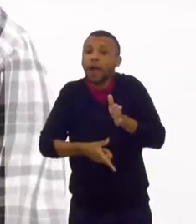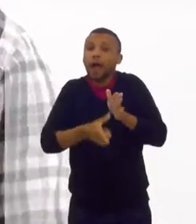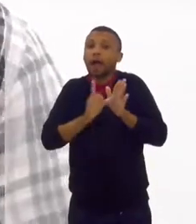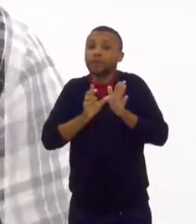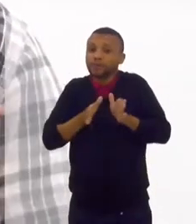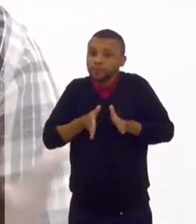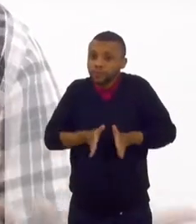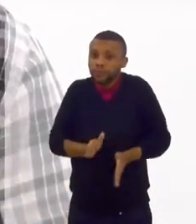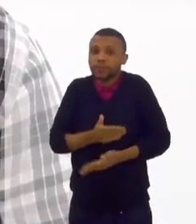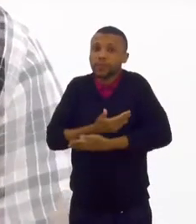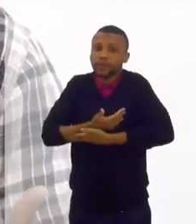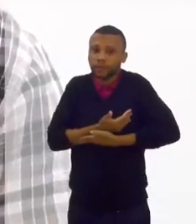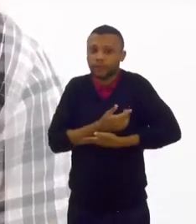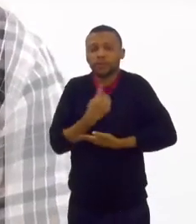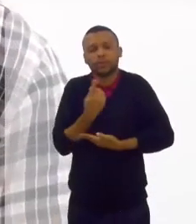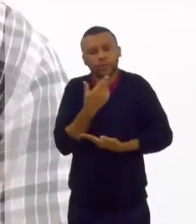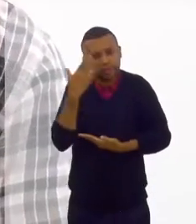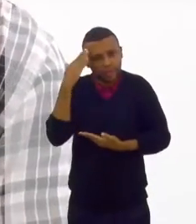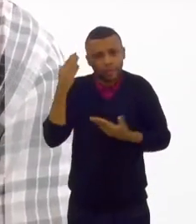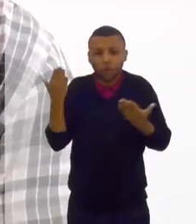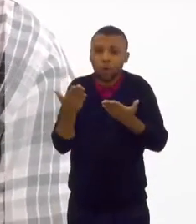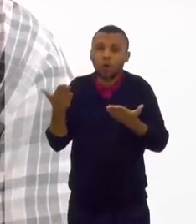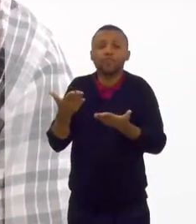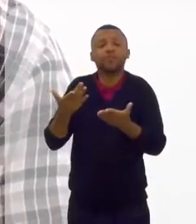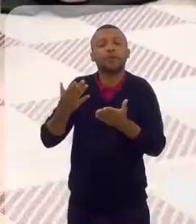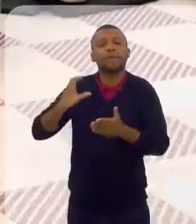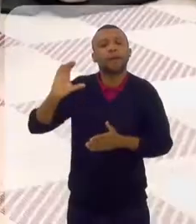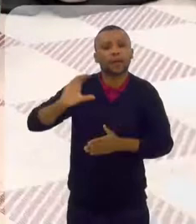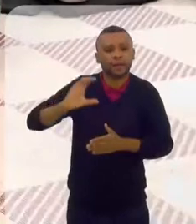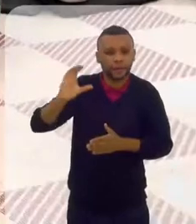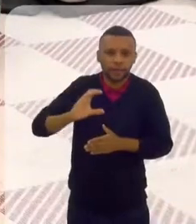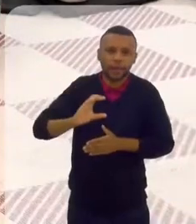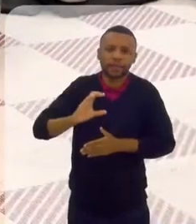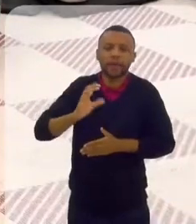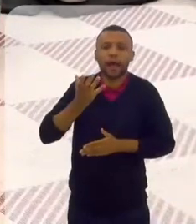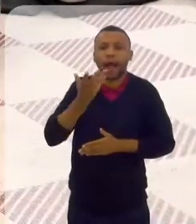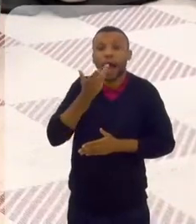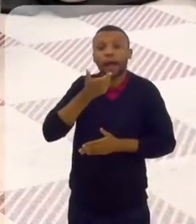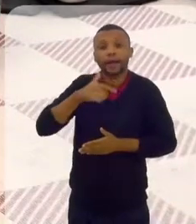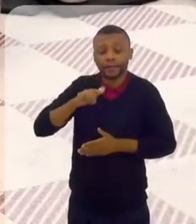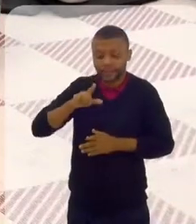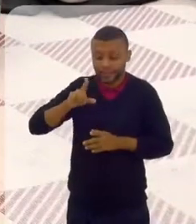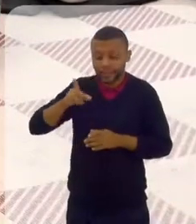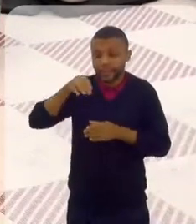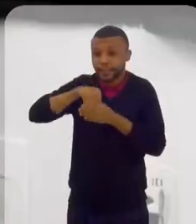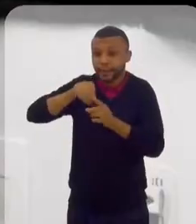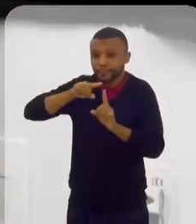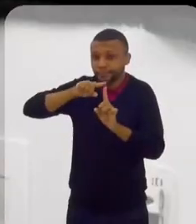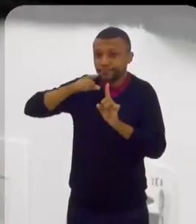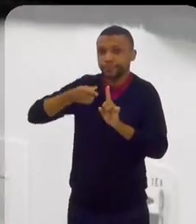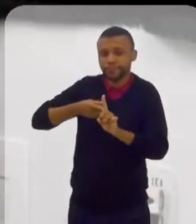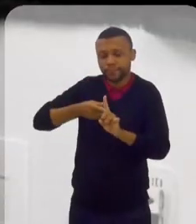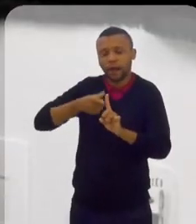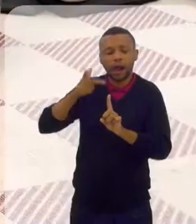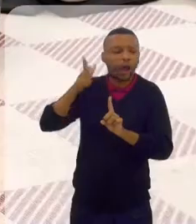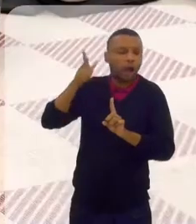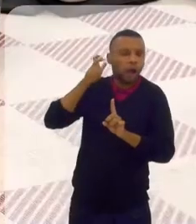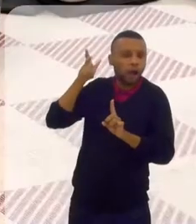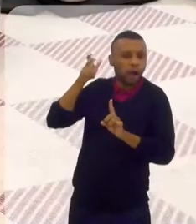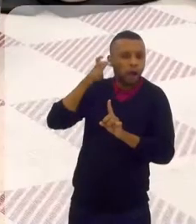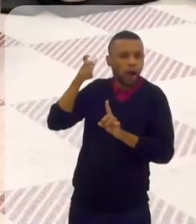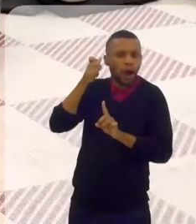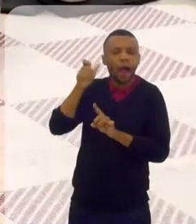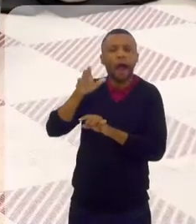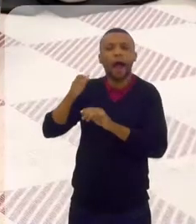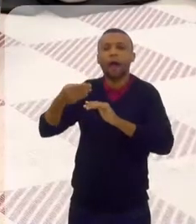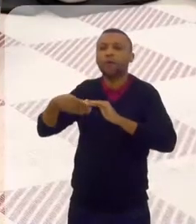de nascimento, porque hoje, pela ciência, sabemos que a criança, ele ouve, escuta as coisas, isso, exatamente. Então, acostumando isso desde